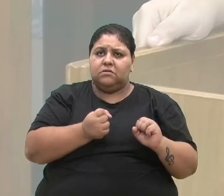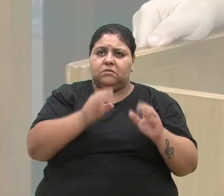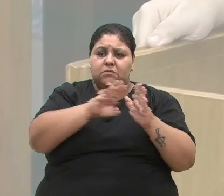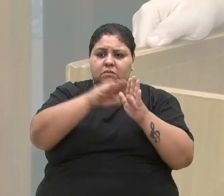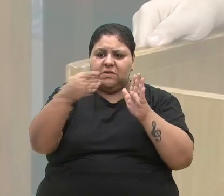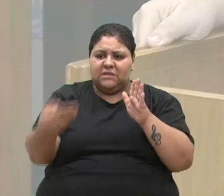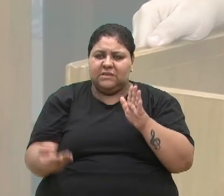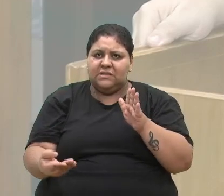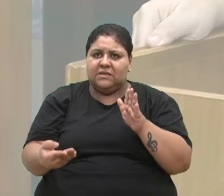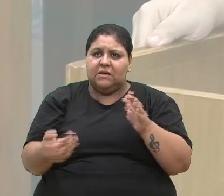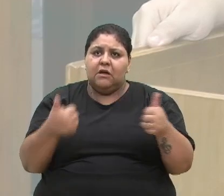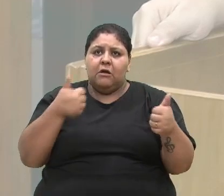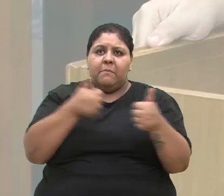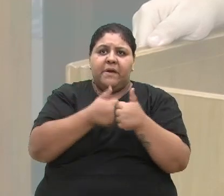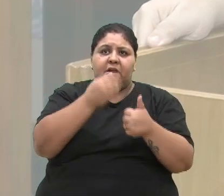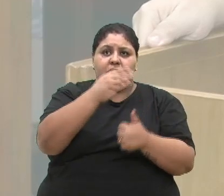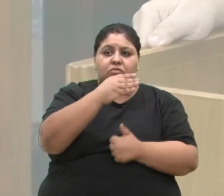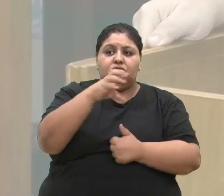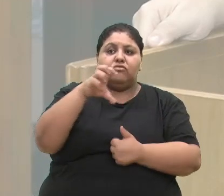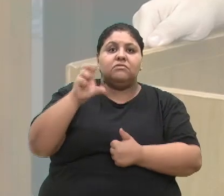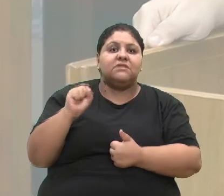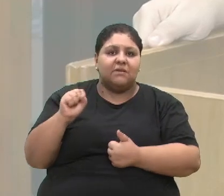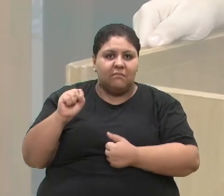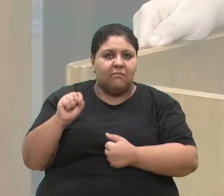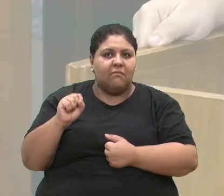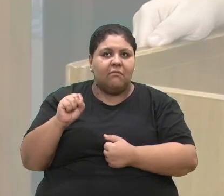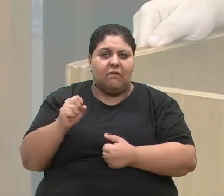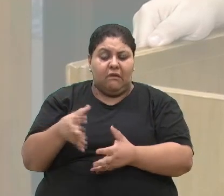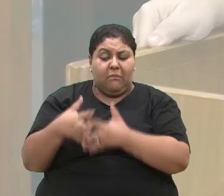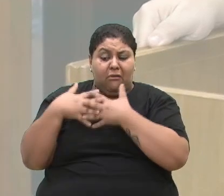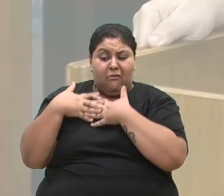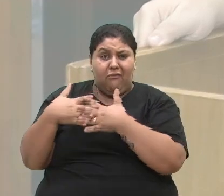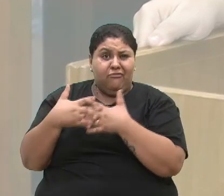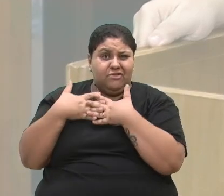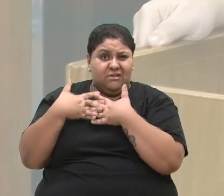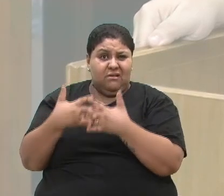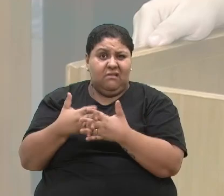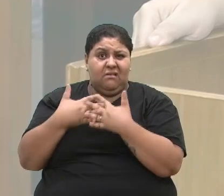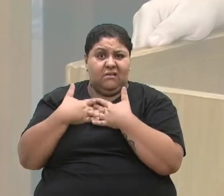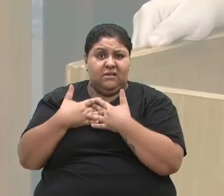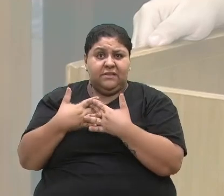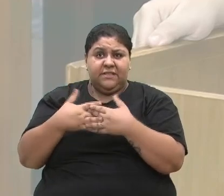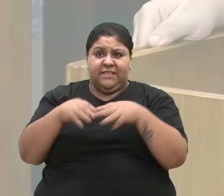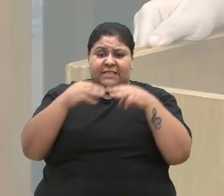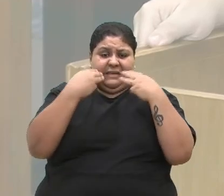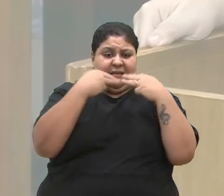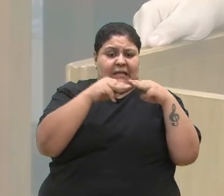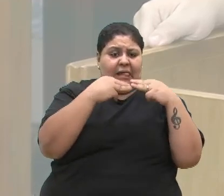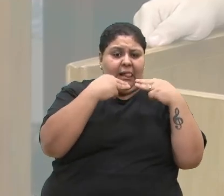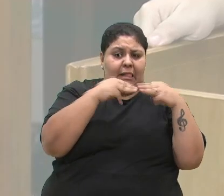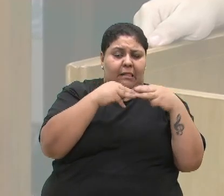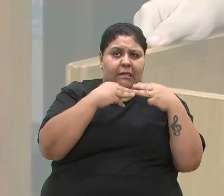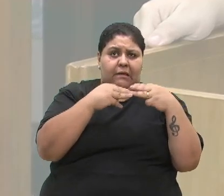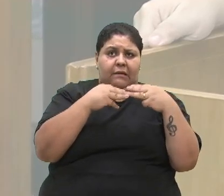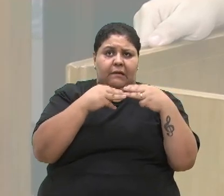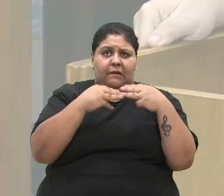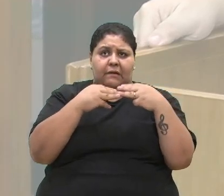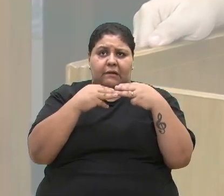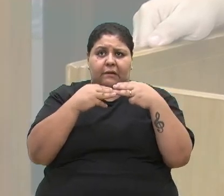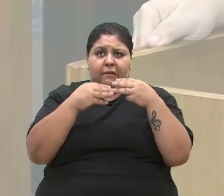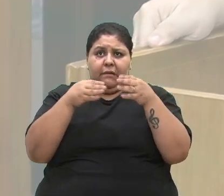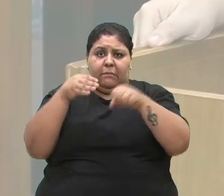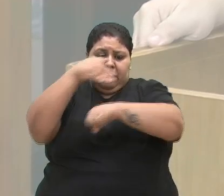CES, por exemplo. Que é uma confusão, é caminhão em cima da